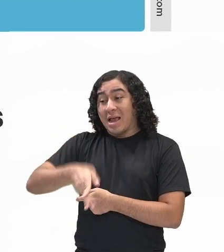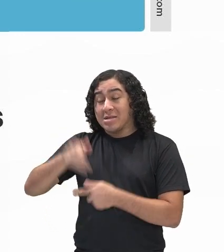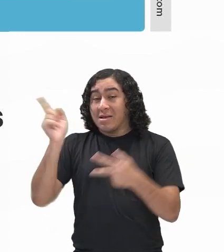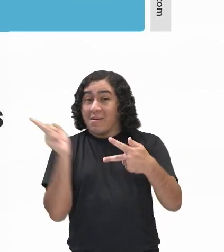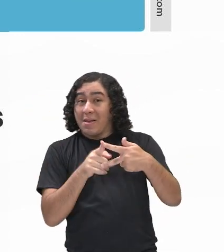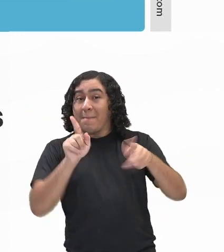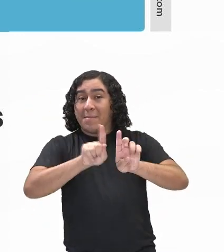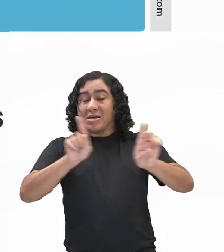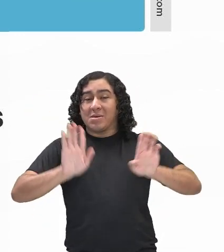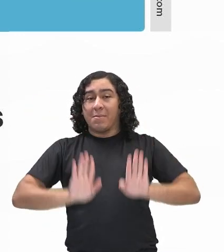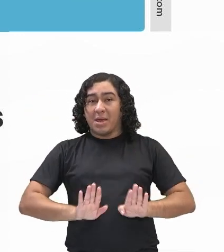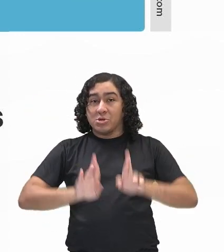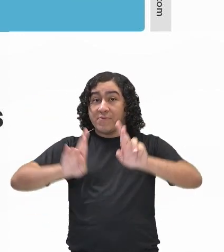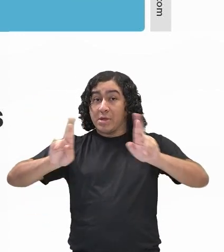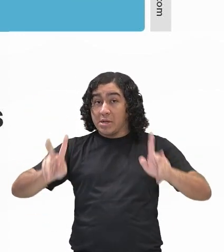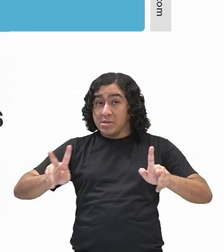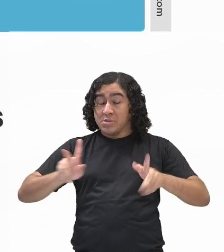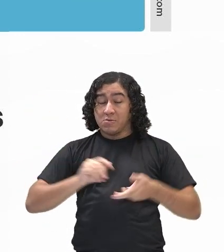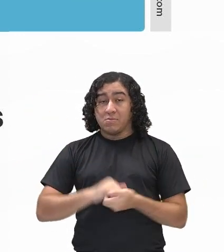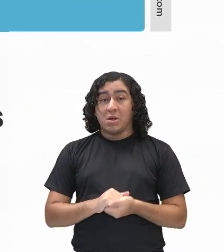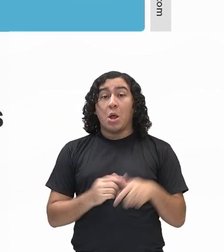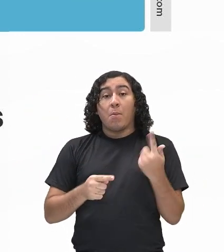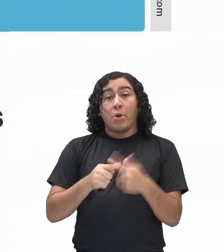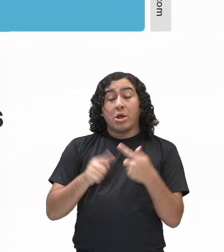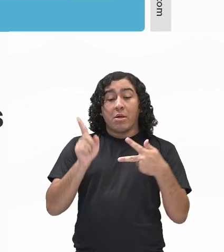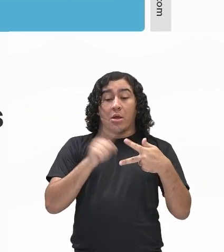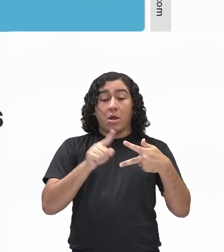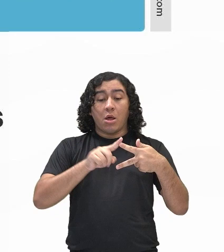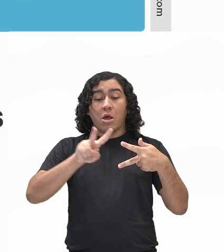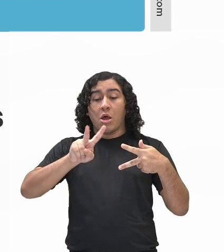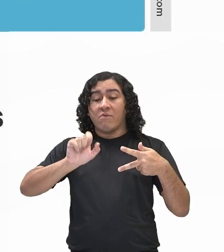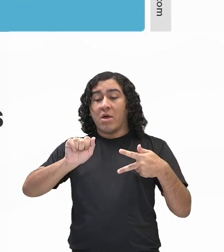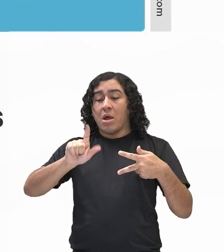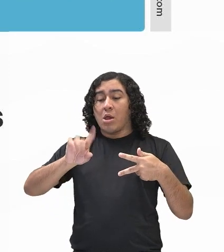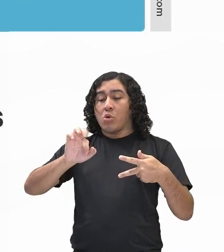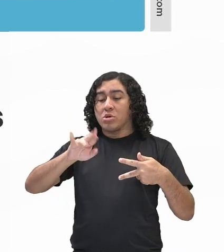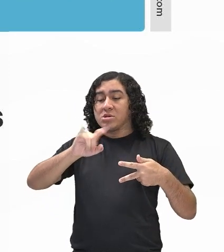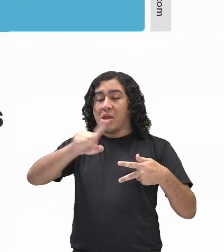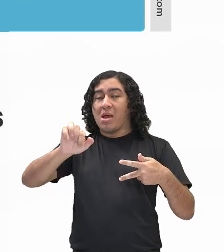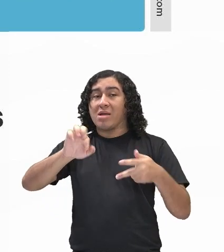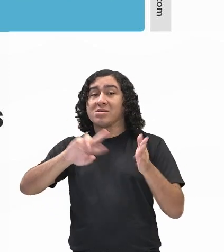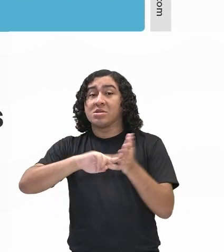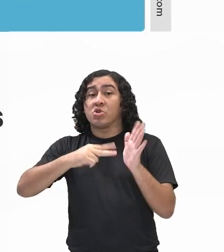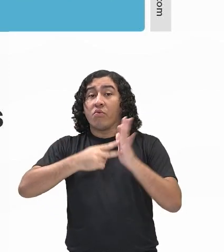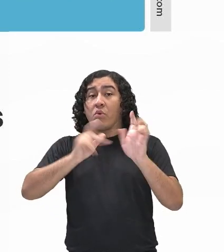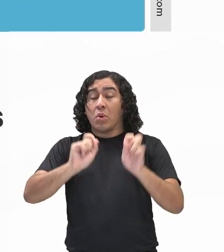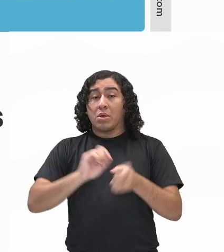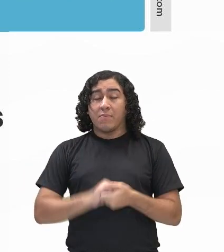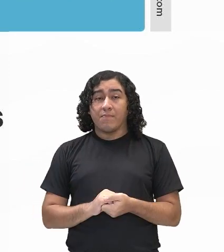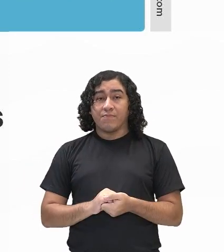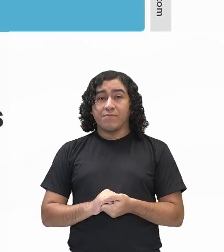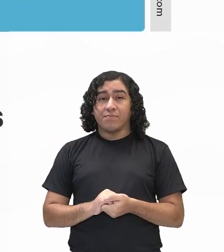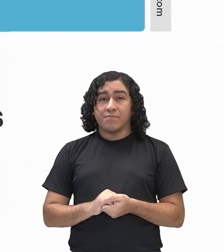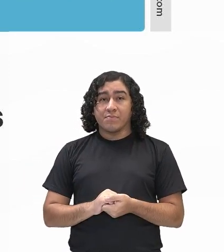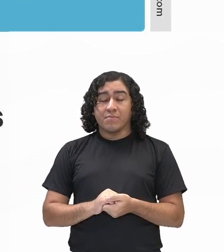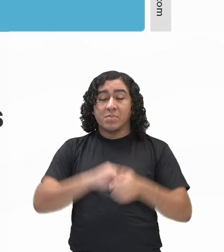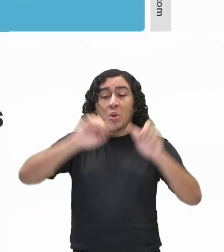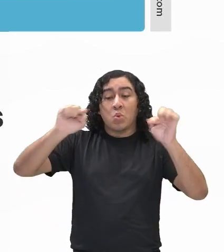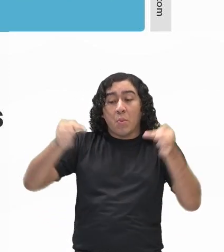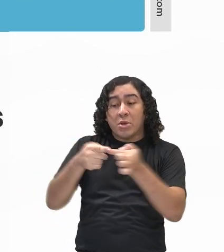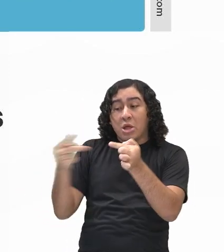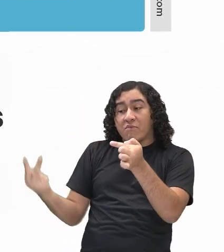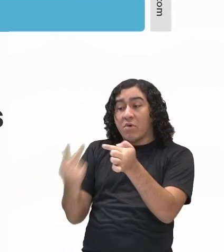é. Por quê? Porque valorizar sugere o quê? Uma associação da ideia do valor com o